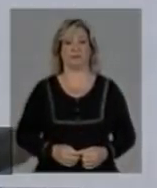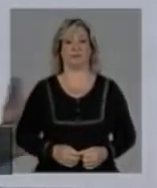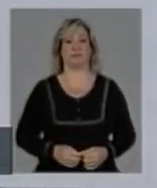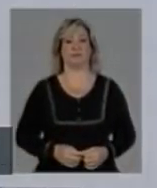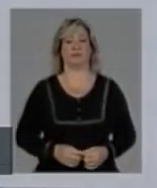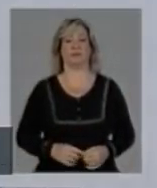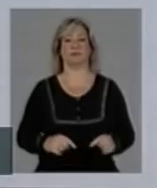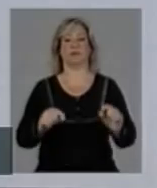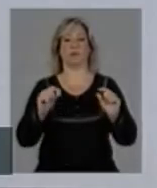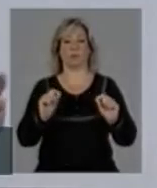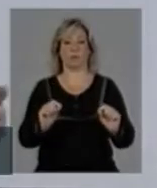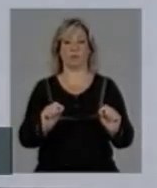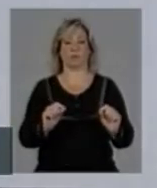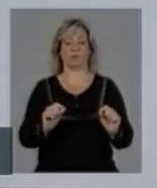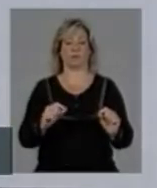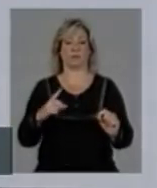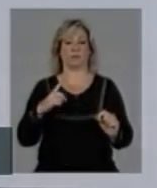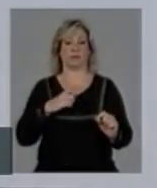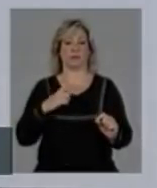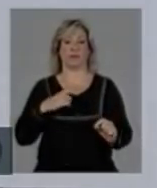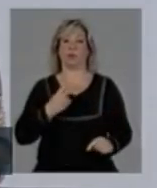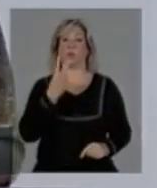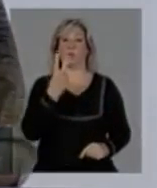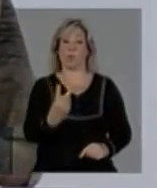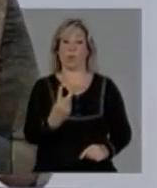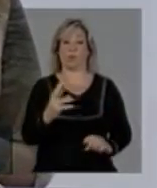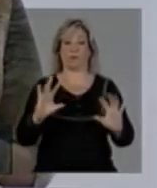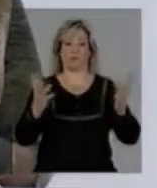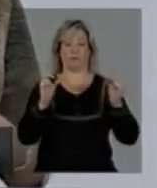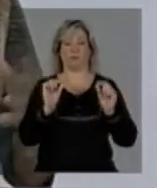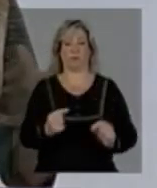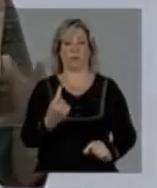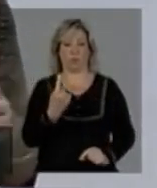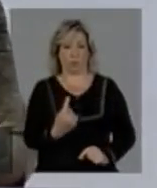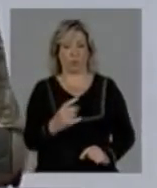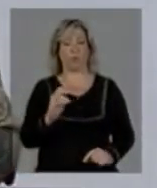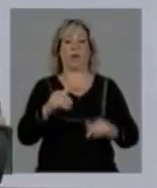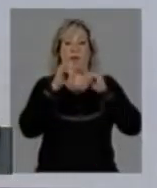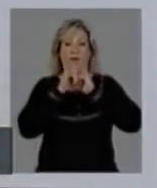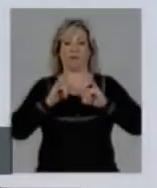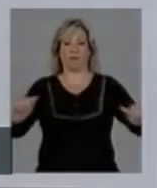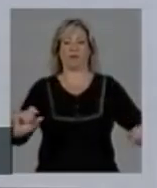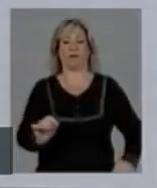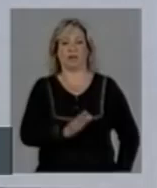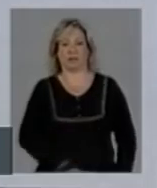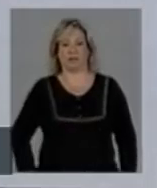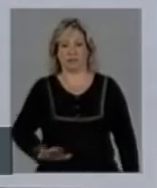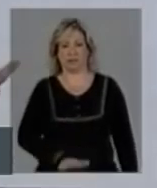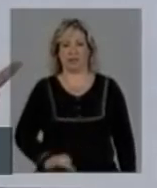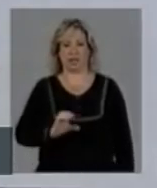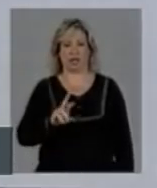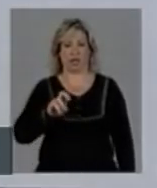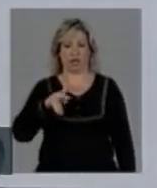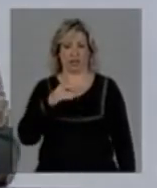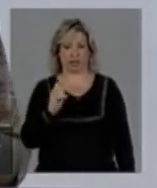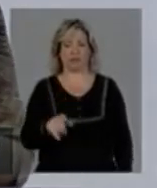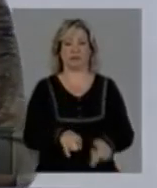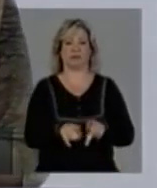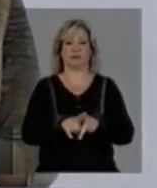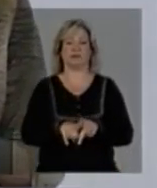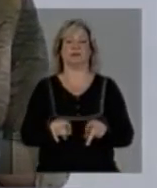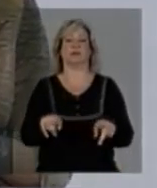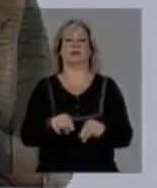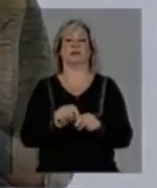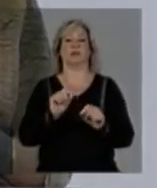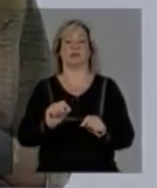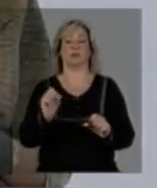que na verdade é composta por dois eventos, um que é o anúncio das creches e outro da construção e cobertura de